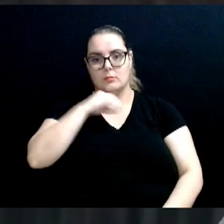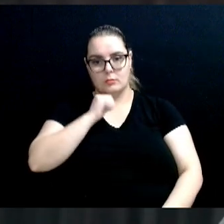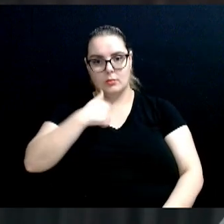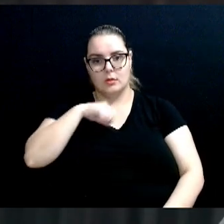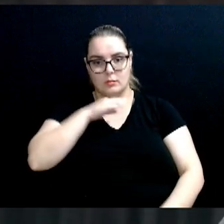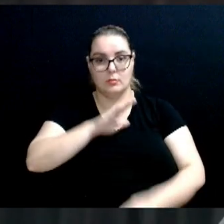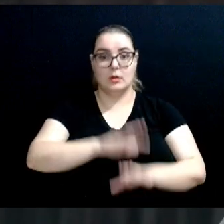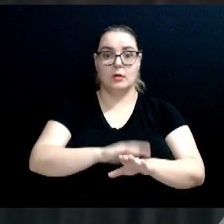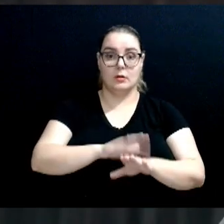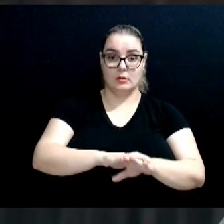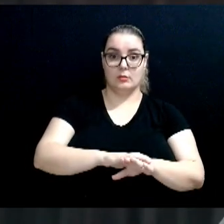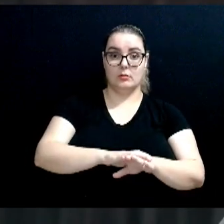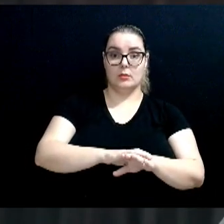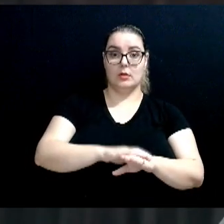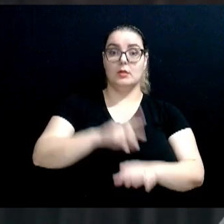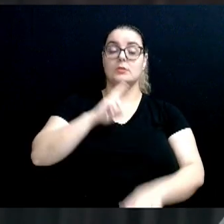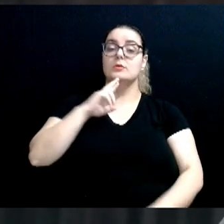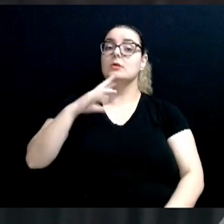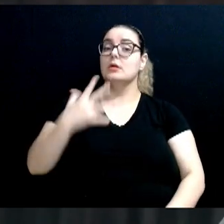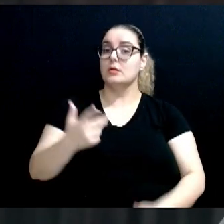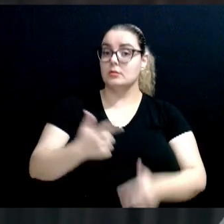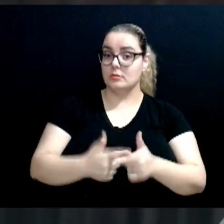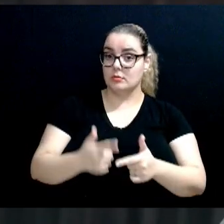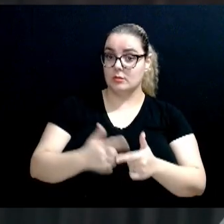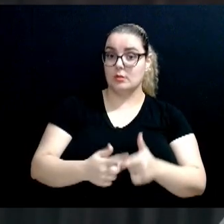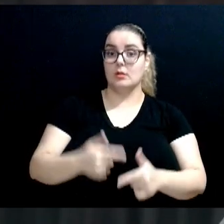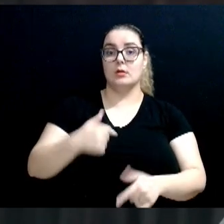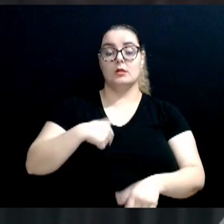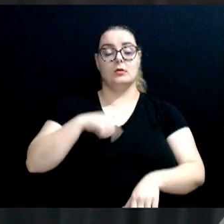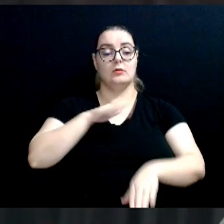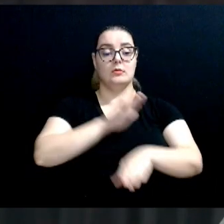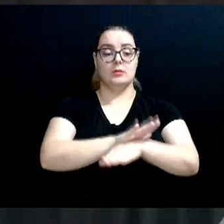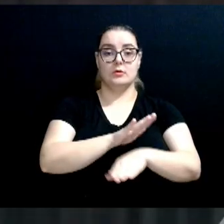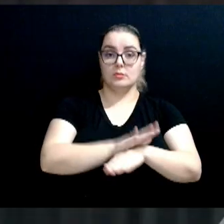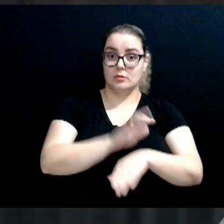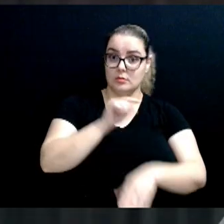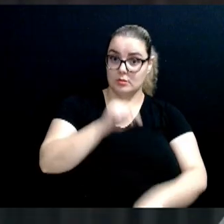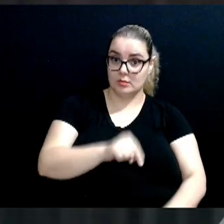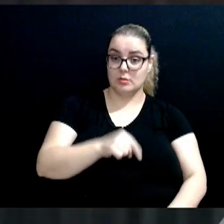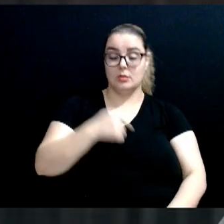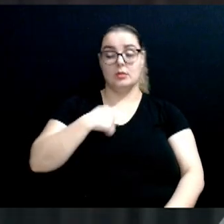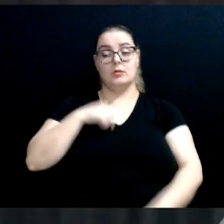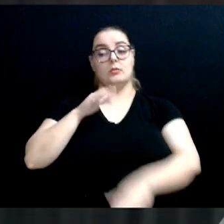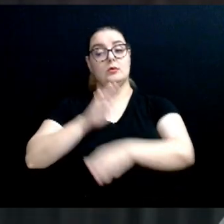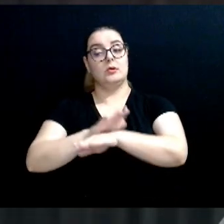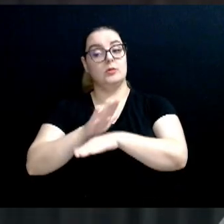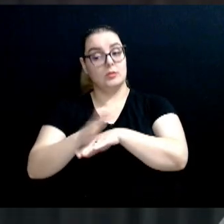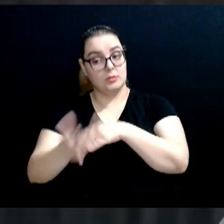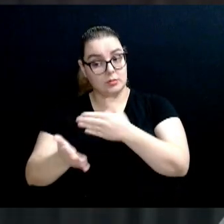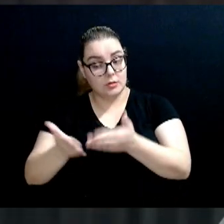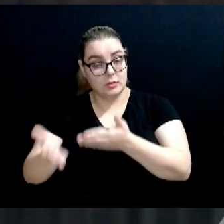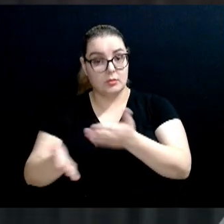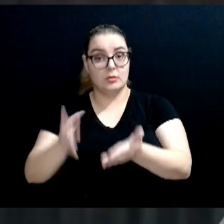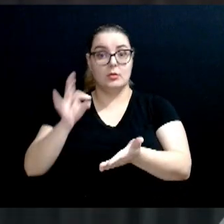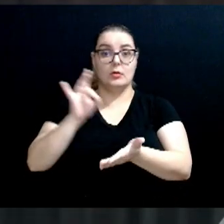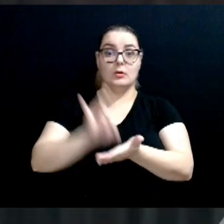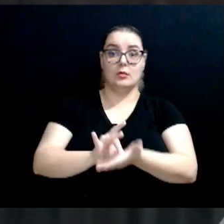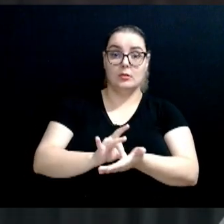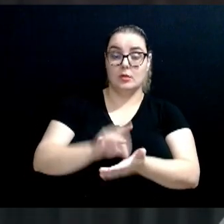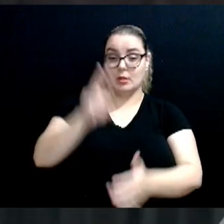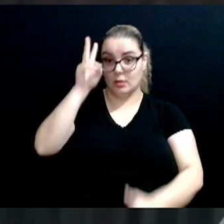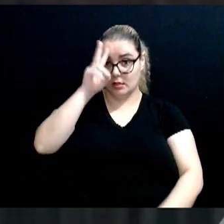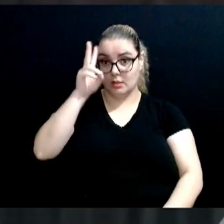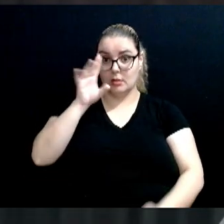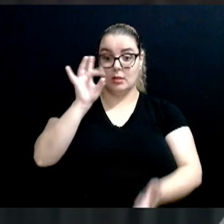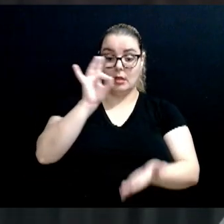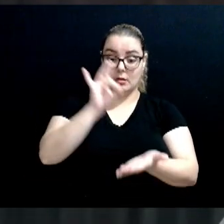fim de resolver a situação. Eu vou te ajudar a resolver isso, eu vou te ajudar a lidar também com essa verdade. Lembrando que a verdade,